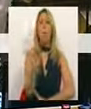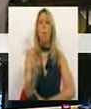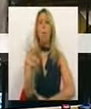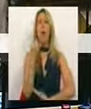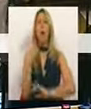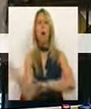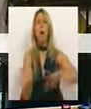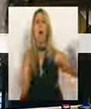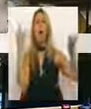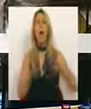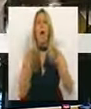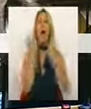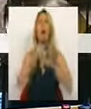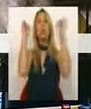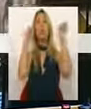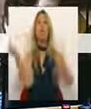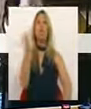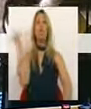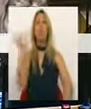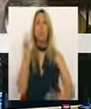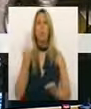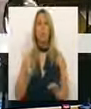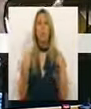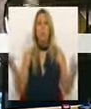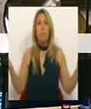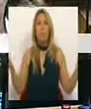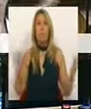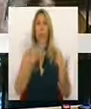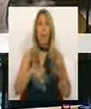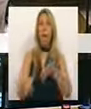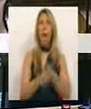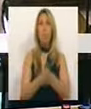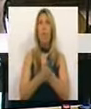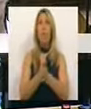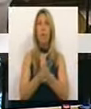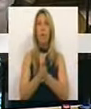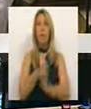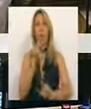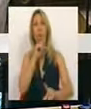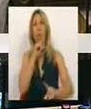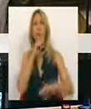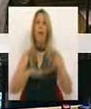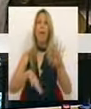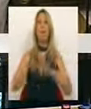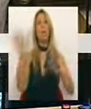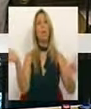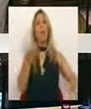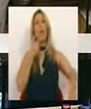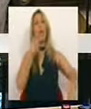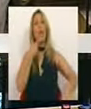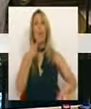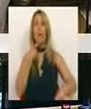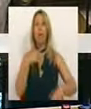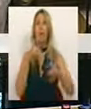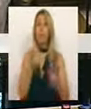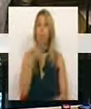suas instituições e aproveitam a oportunidade para fazer politiquice. Aliás, é bom dizer que o único dinheiro que